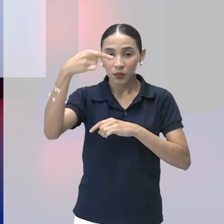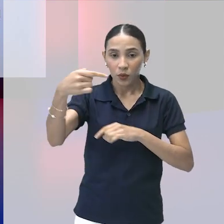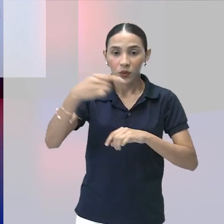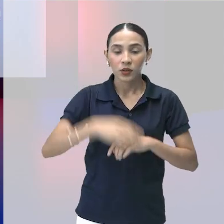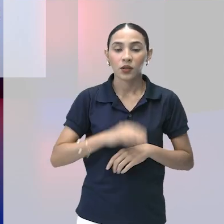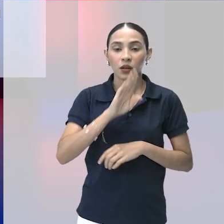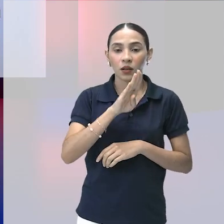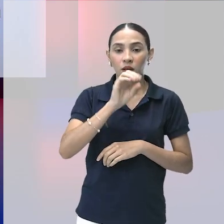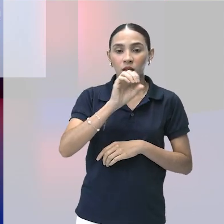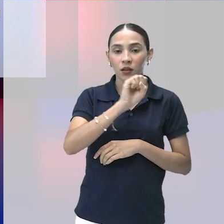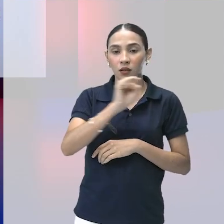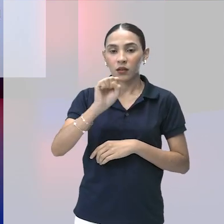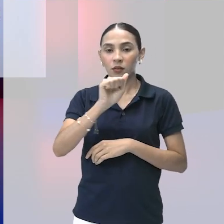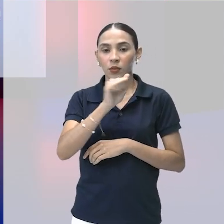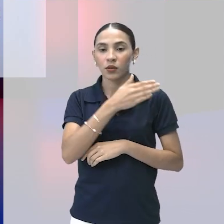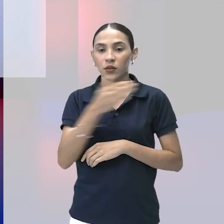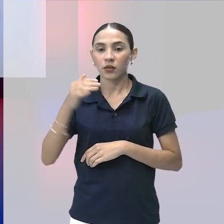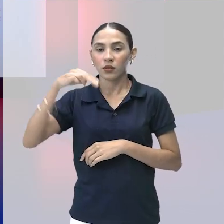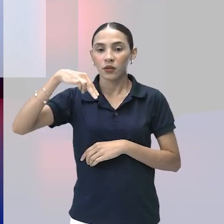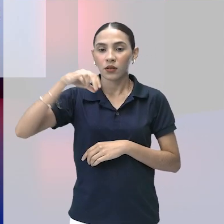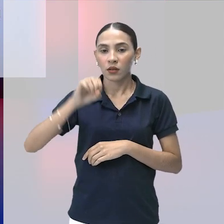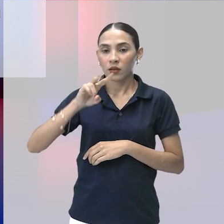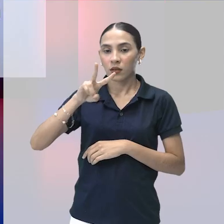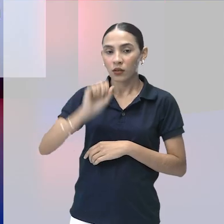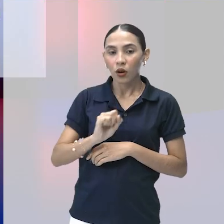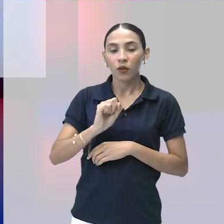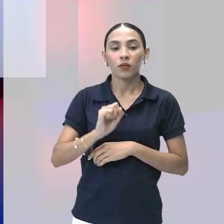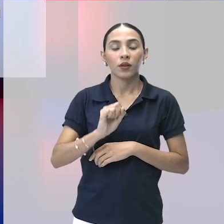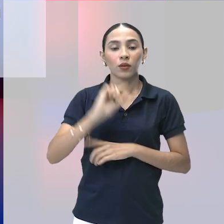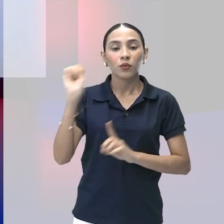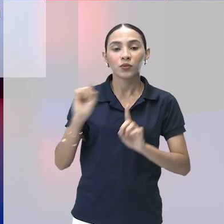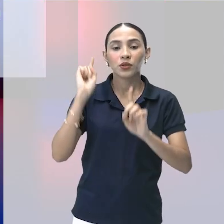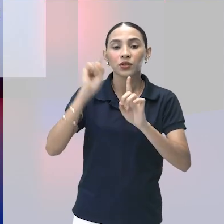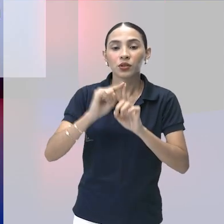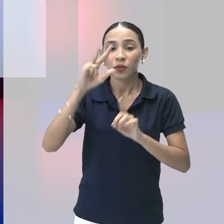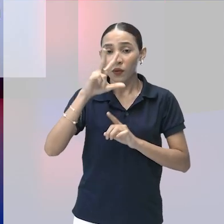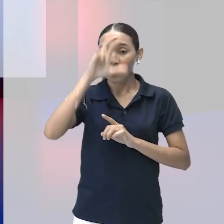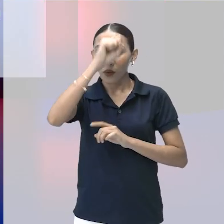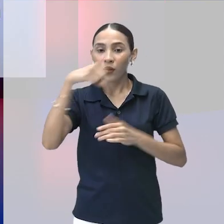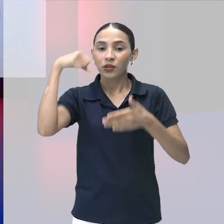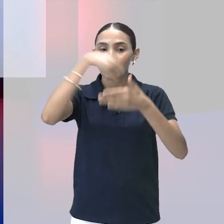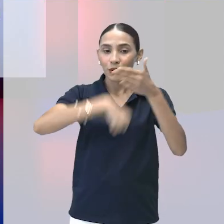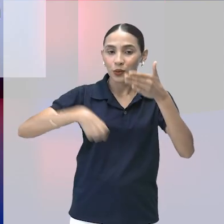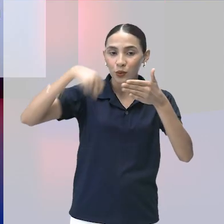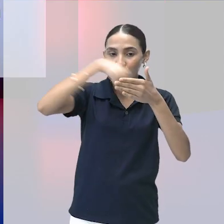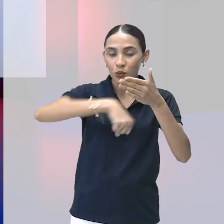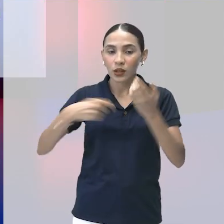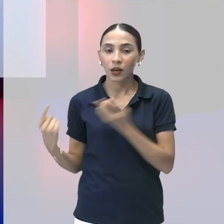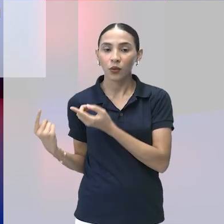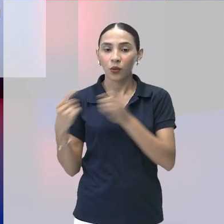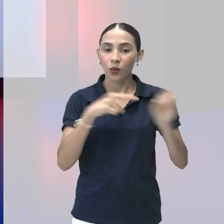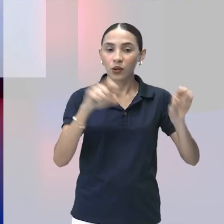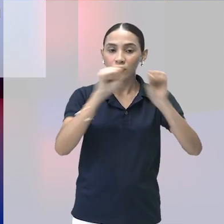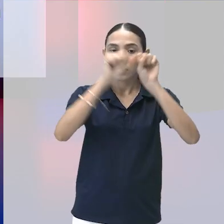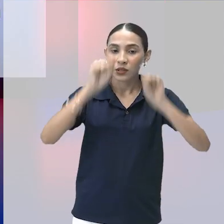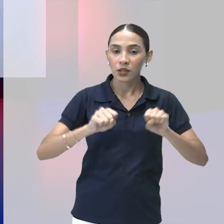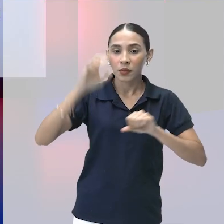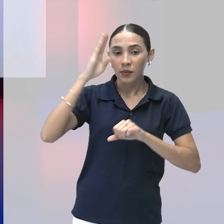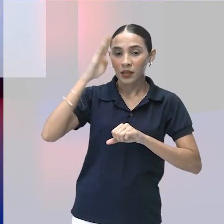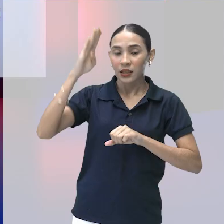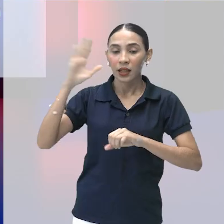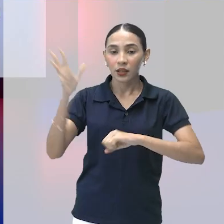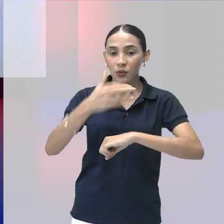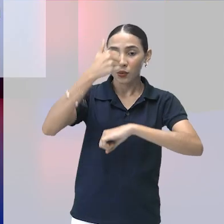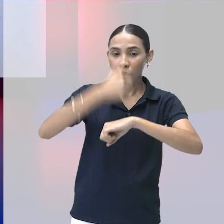após a Bossa Nova. A MPB nasceu com um forte caráter de luta contra a ditadura e